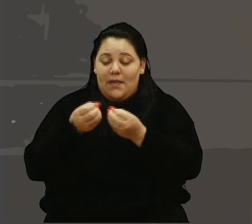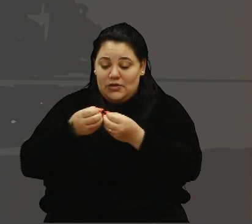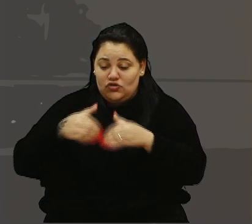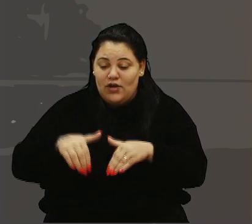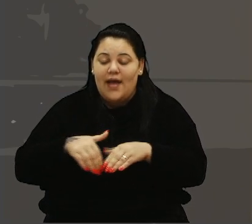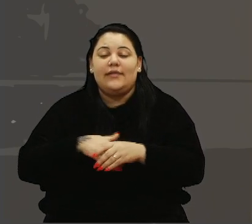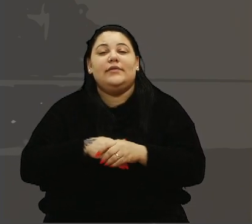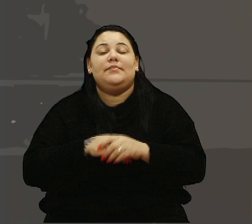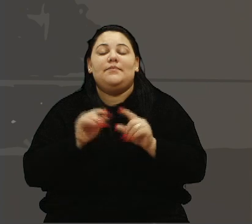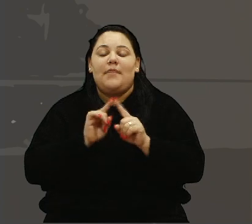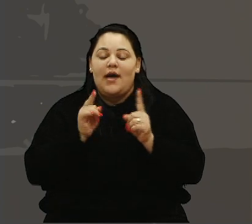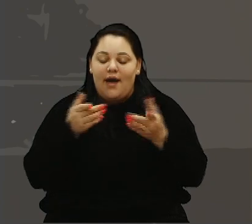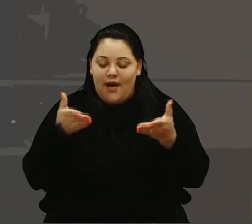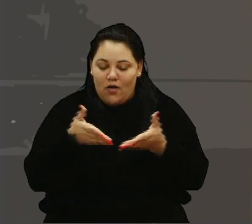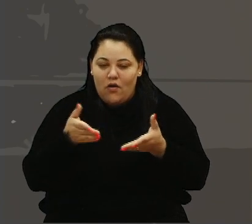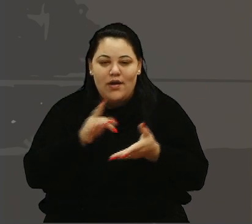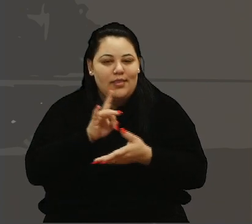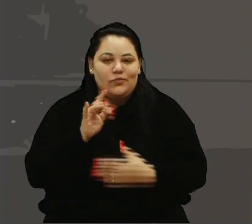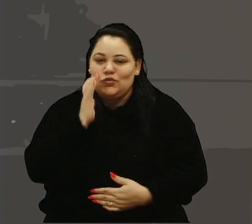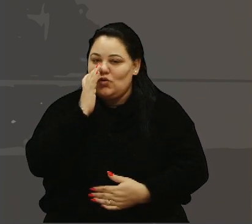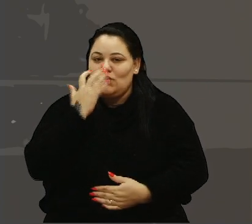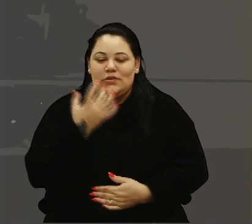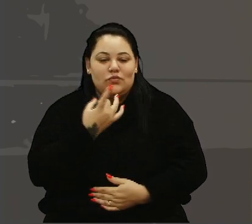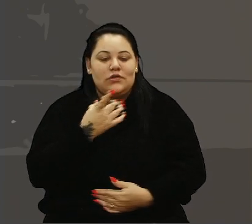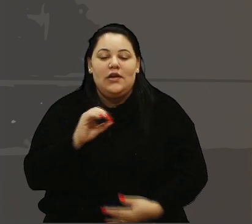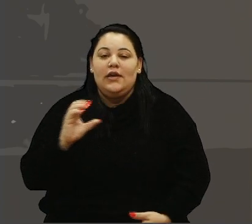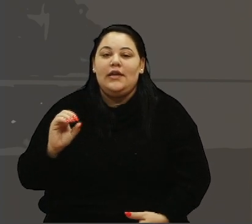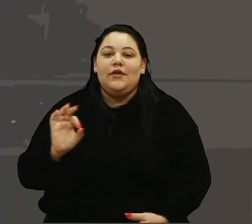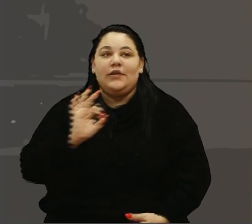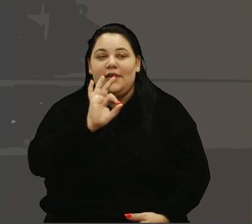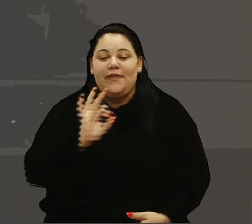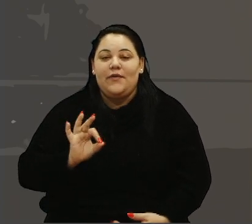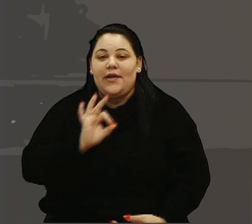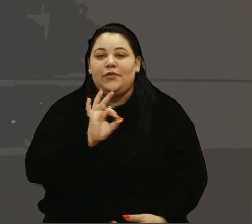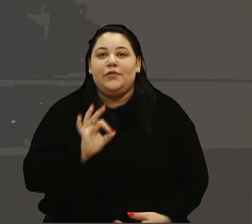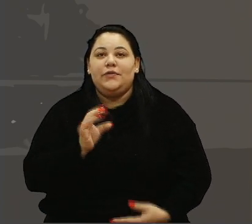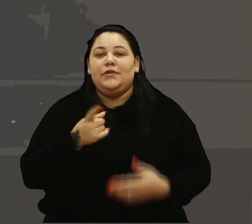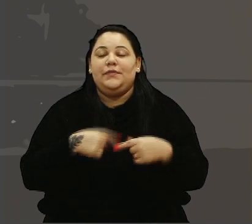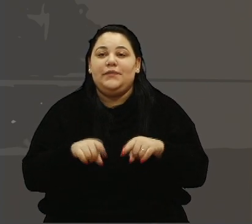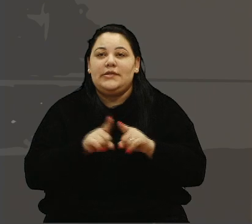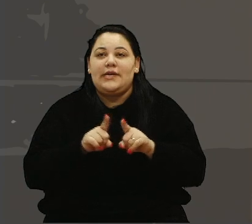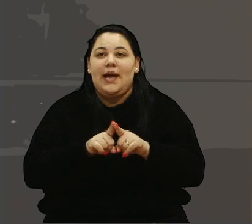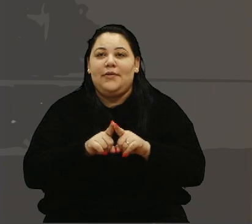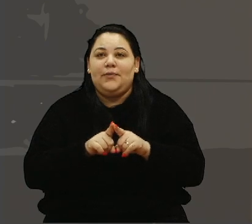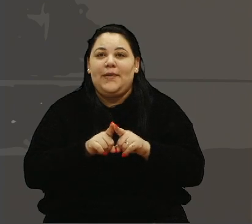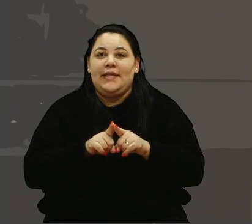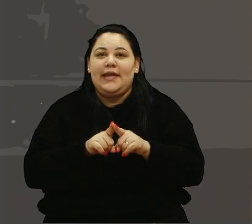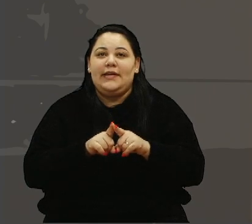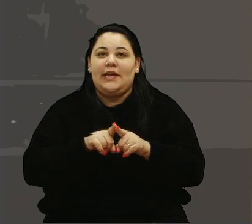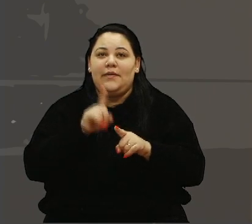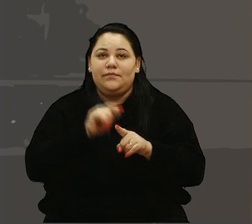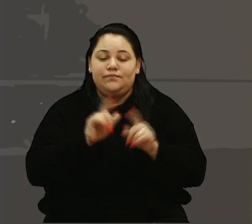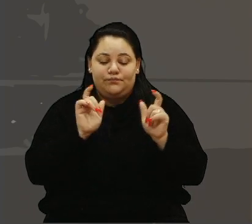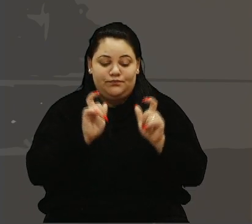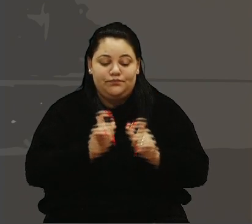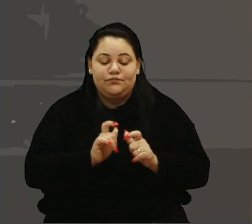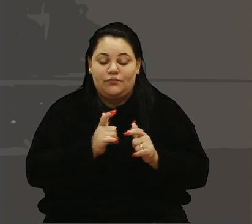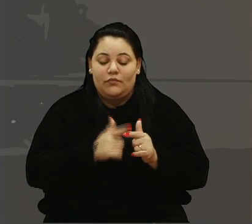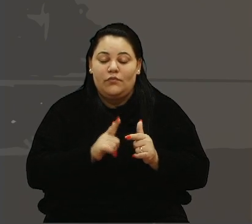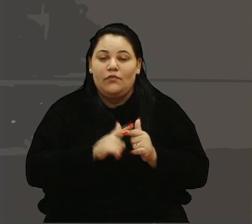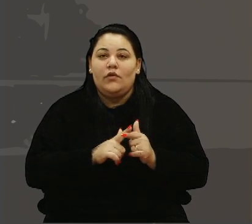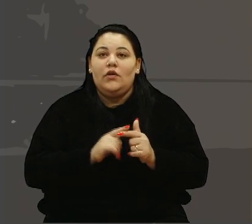mas agora não é a solução 100%, mas pelo menos minimiza os problemas que foi essa demarcação em